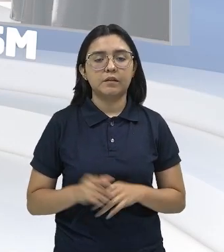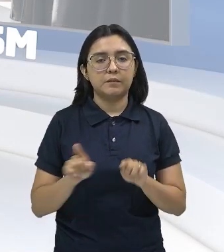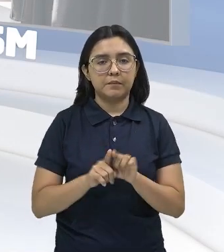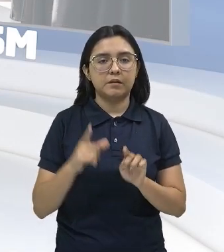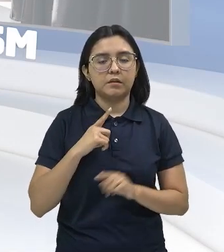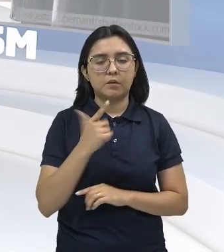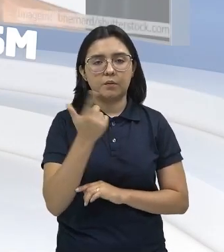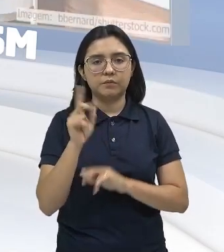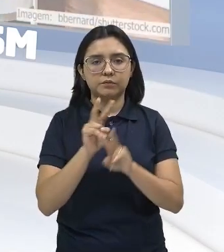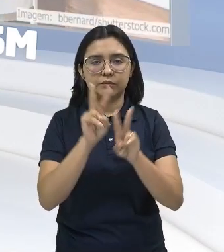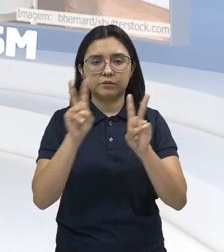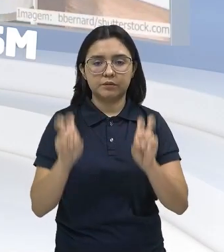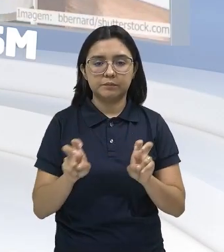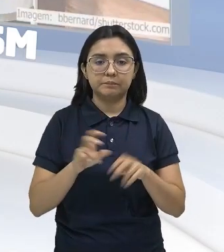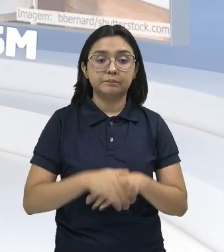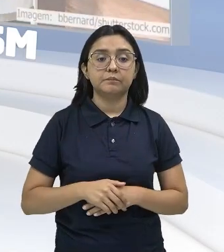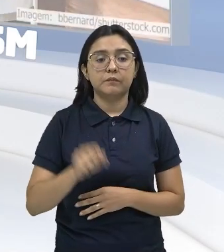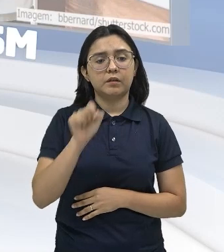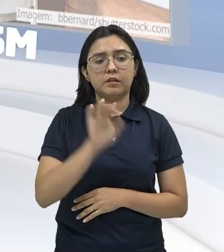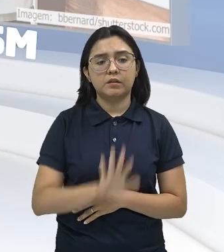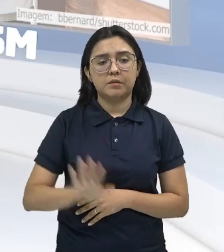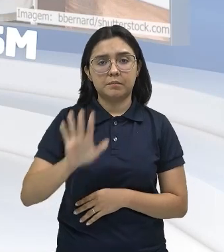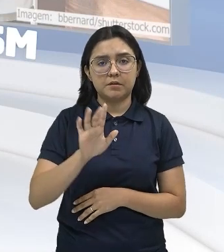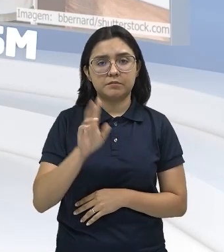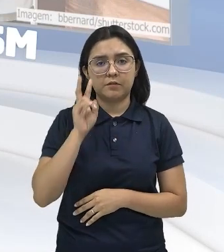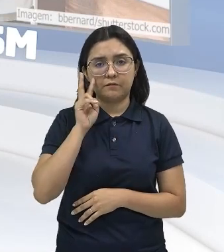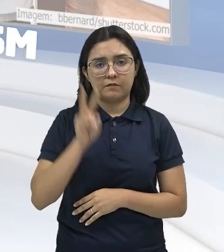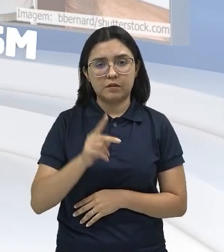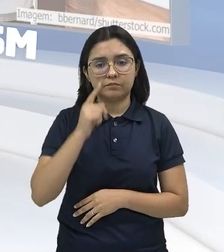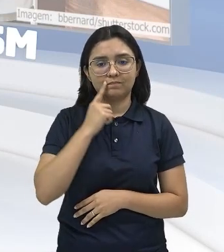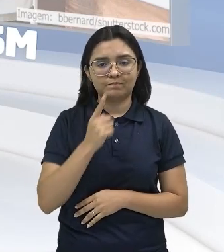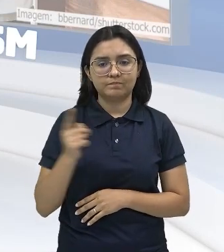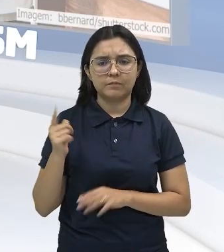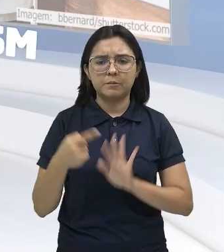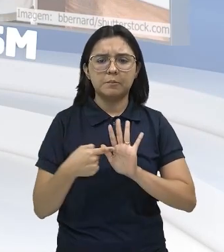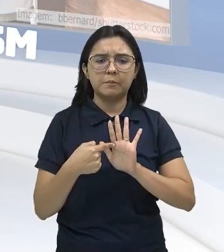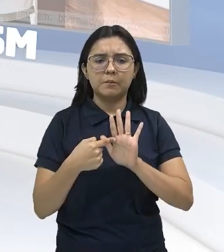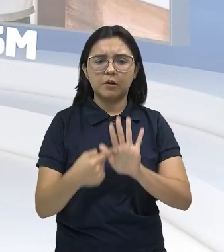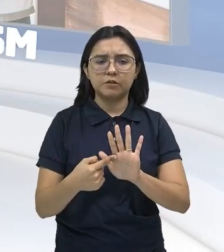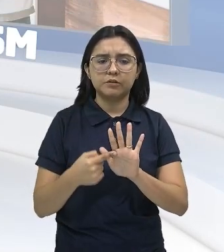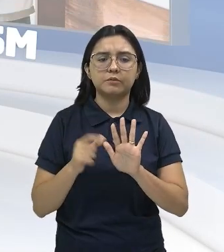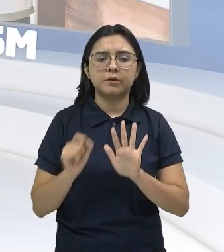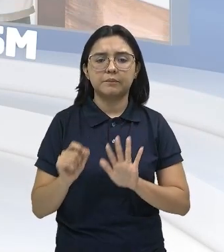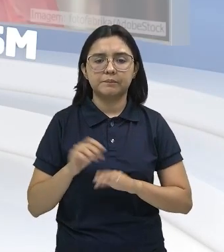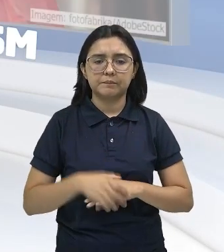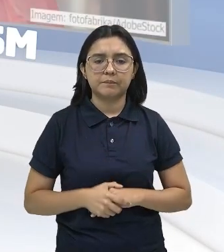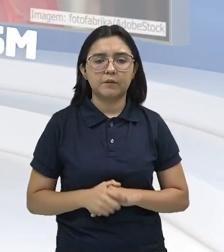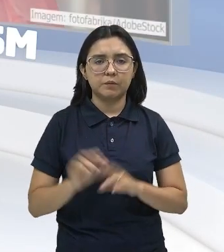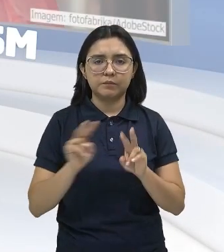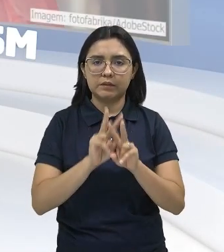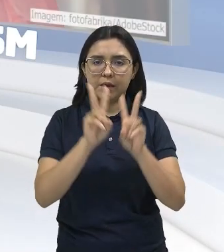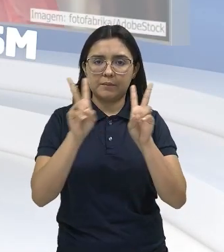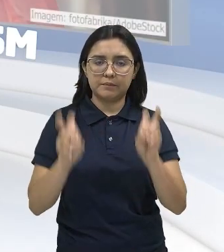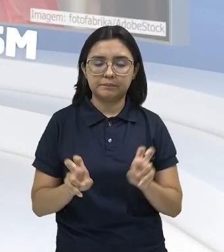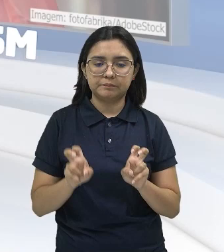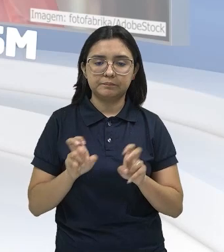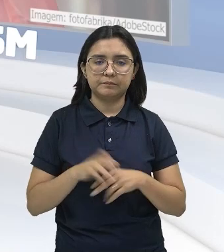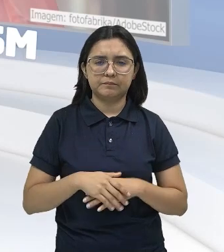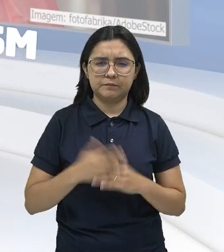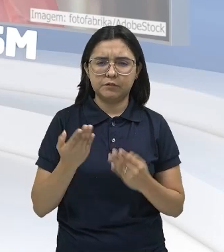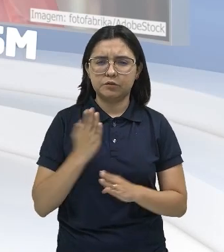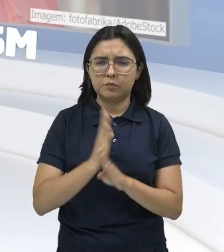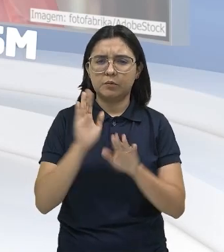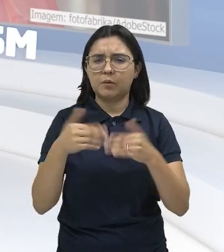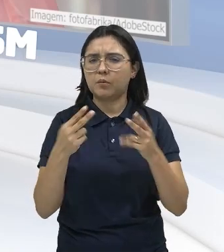temas. Então, as imagens que vocês observam, elas falam sobre este tema. Vocês já descobriram